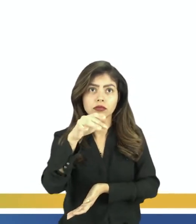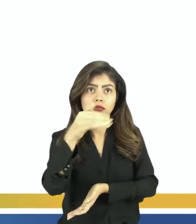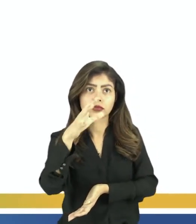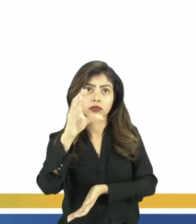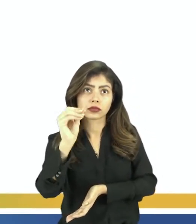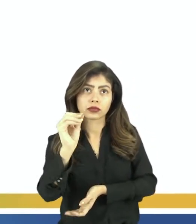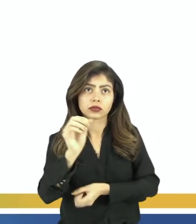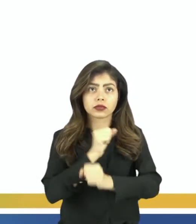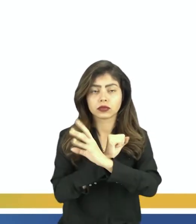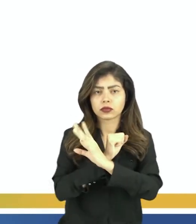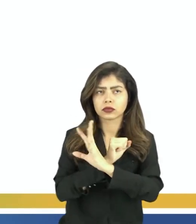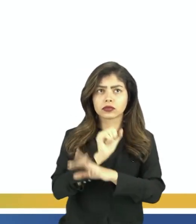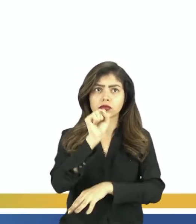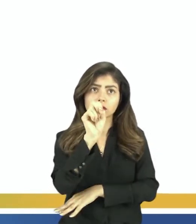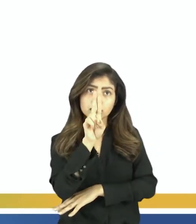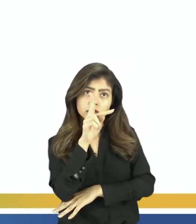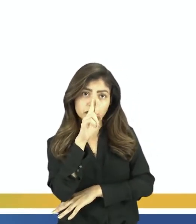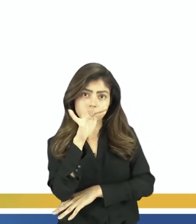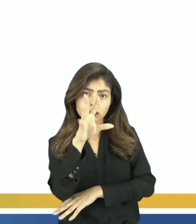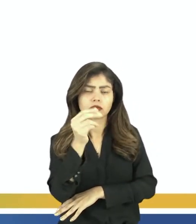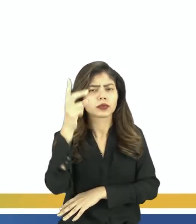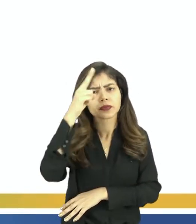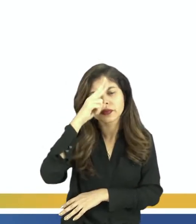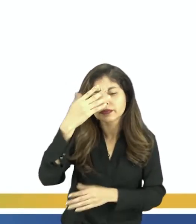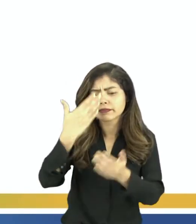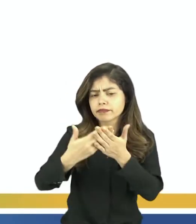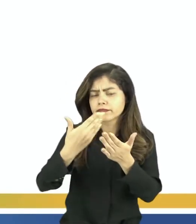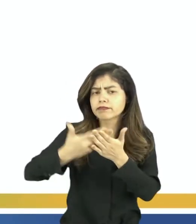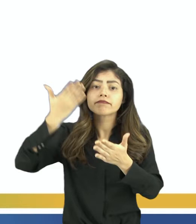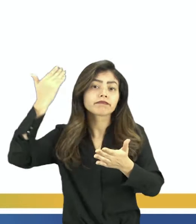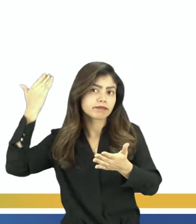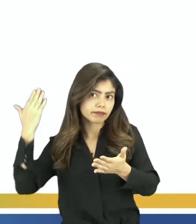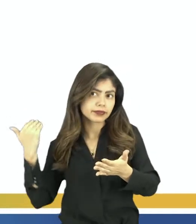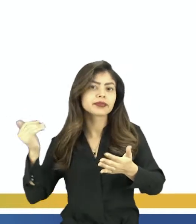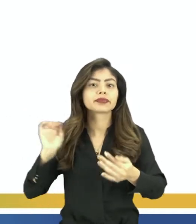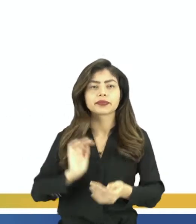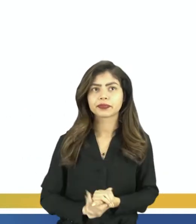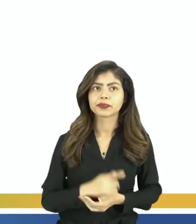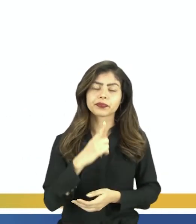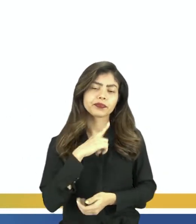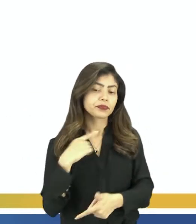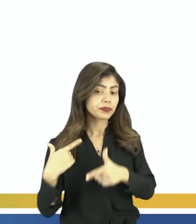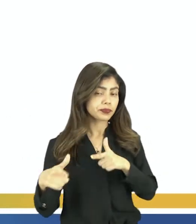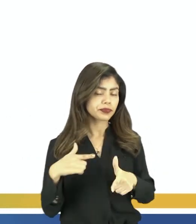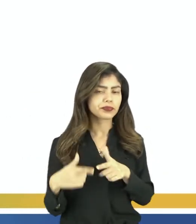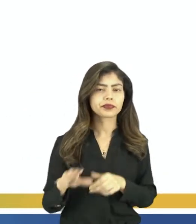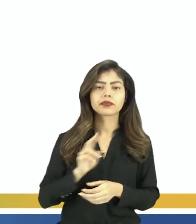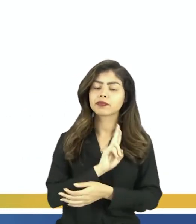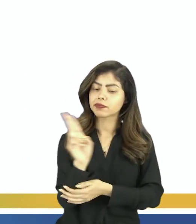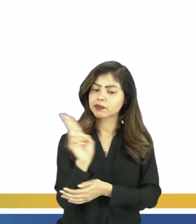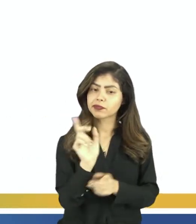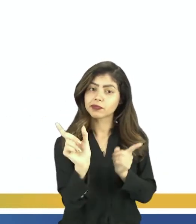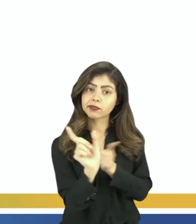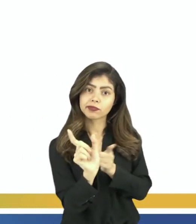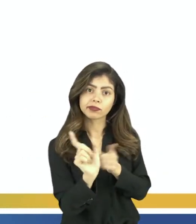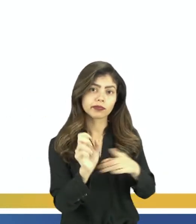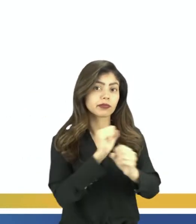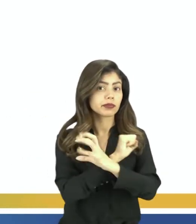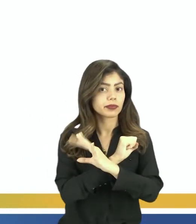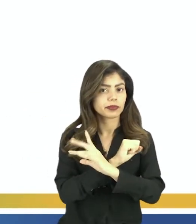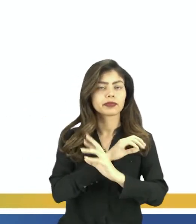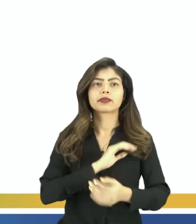sulfúrico é. E aí a gente pode estar relembrando da aula anterior, das aulas anteriores, que a gente trabalhou sobre a nomenclatura dos